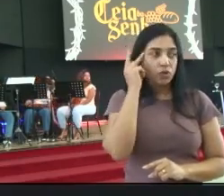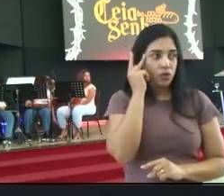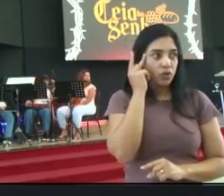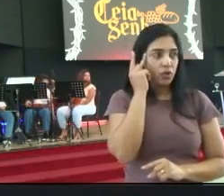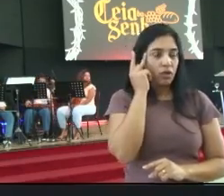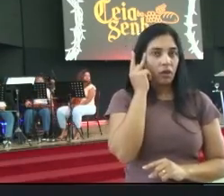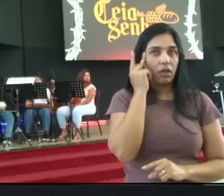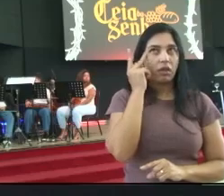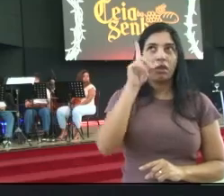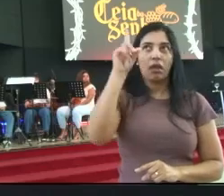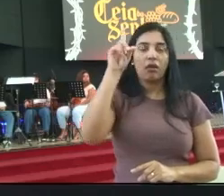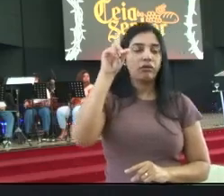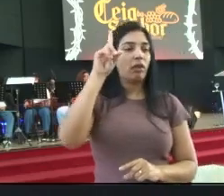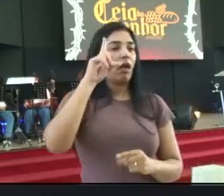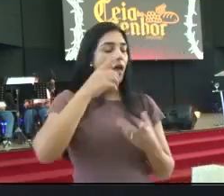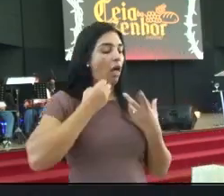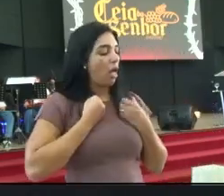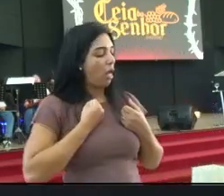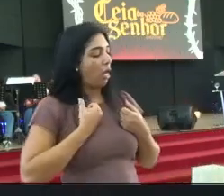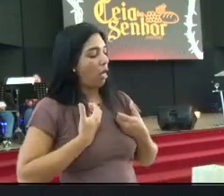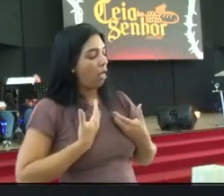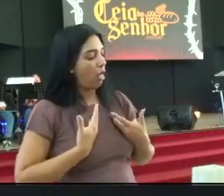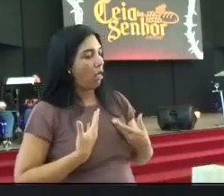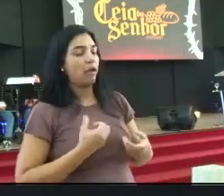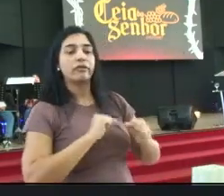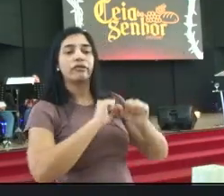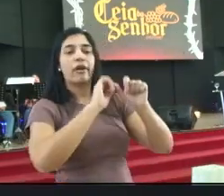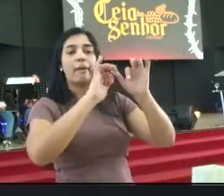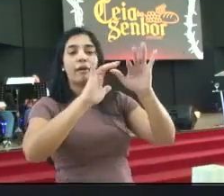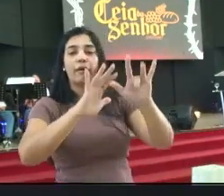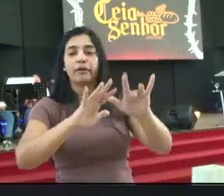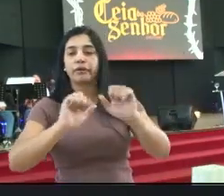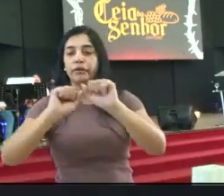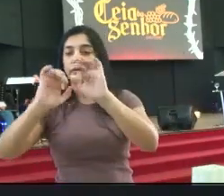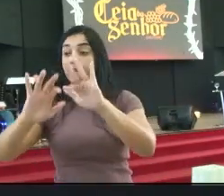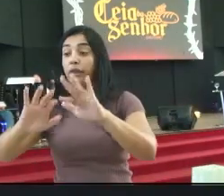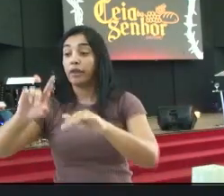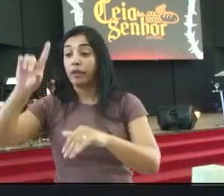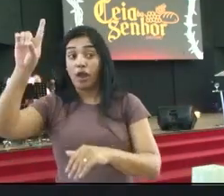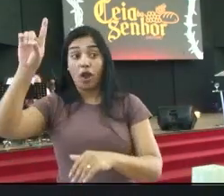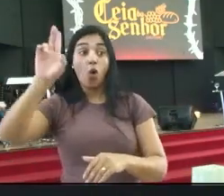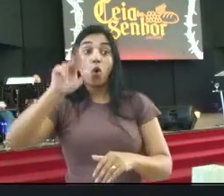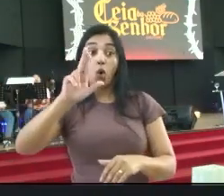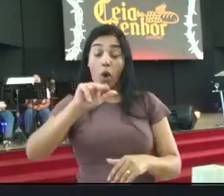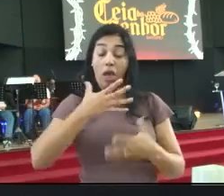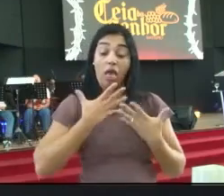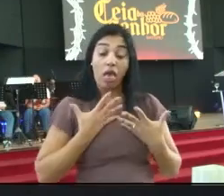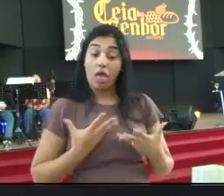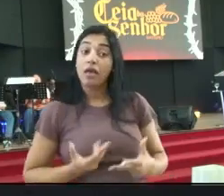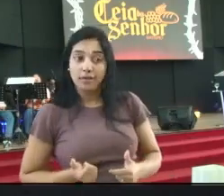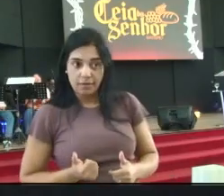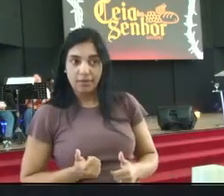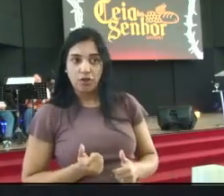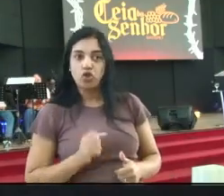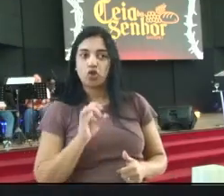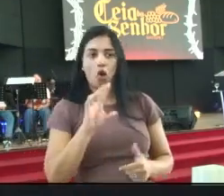está cansado de abençoar ela ou ele? Deus não se cansa, estou usando uma